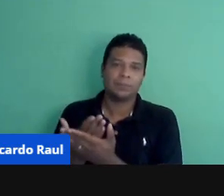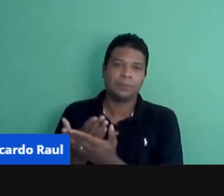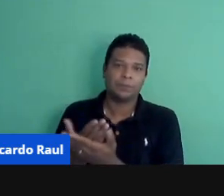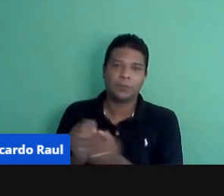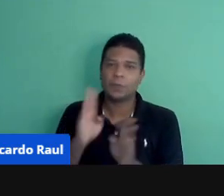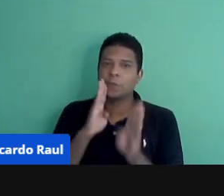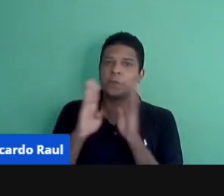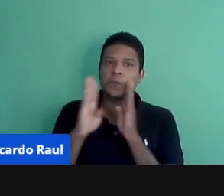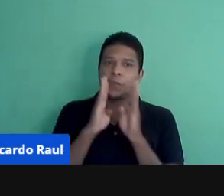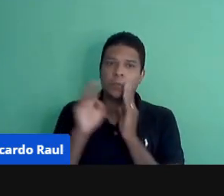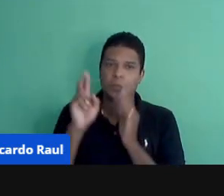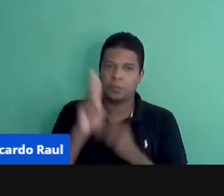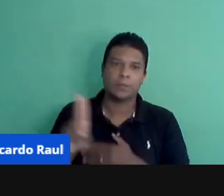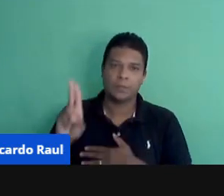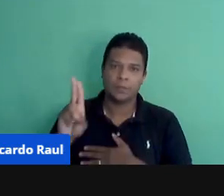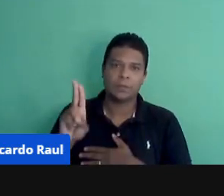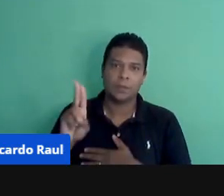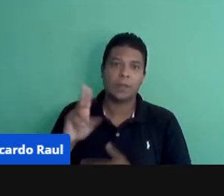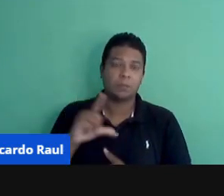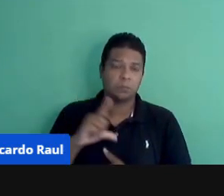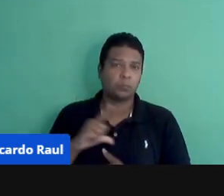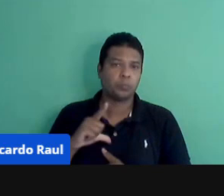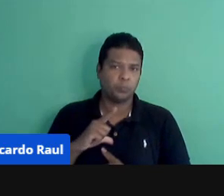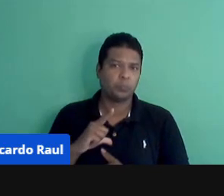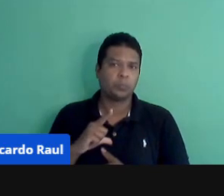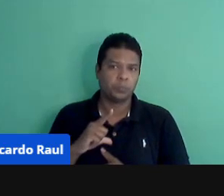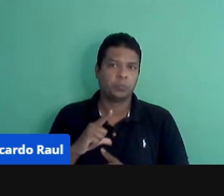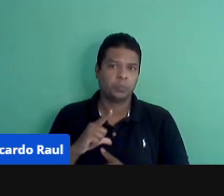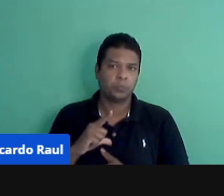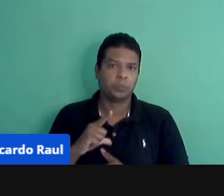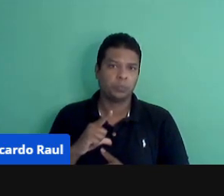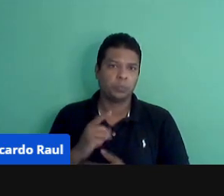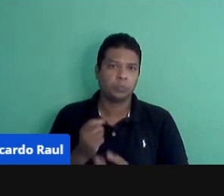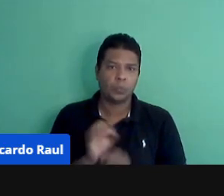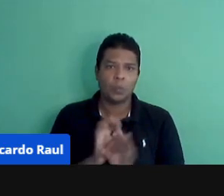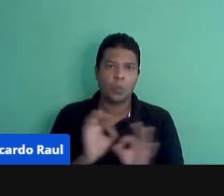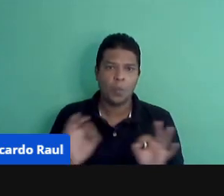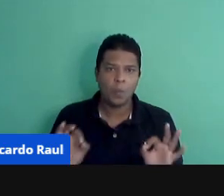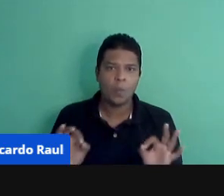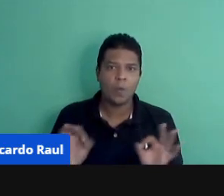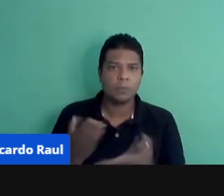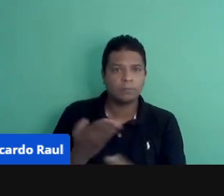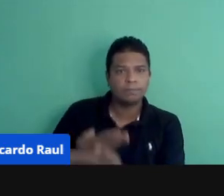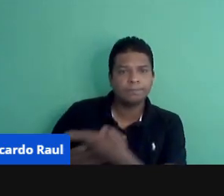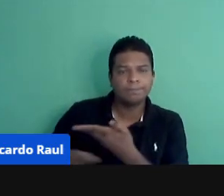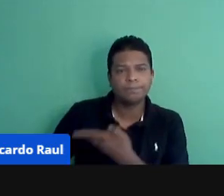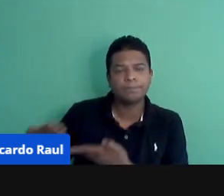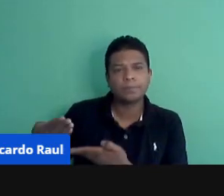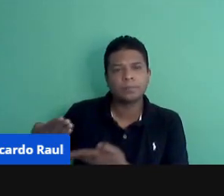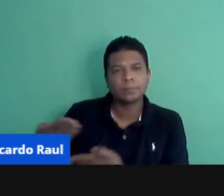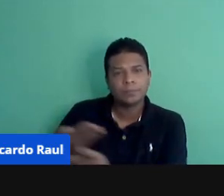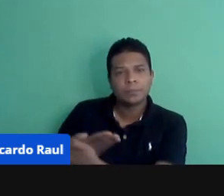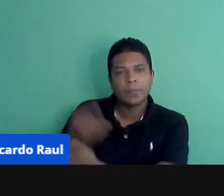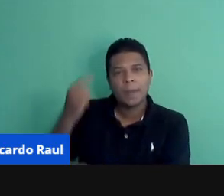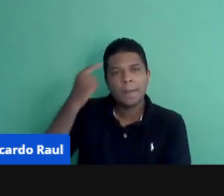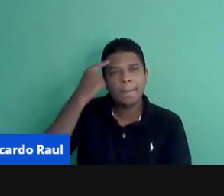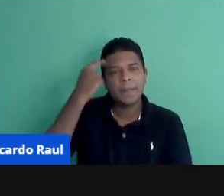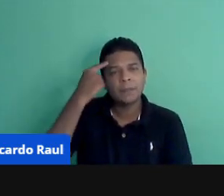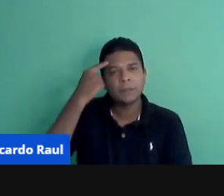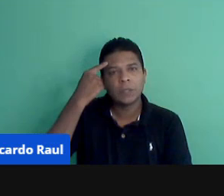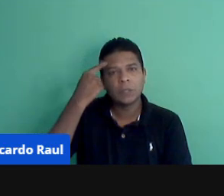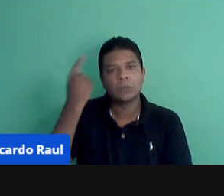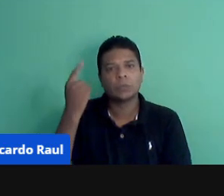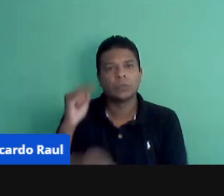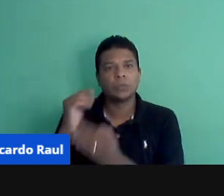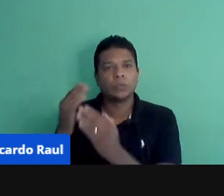Facebook. Né? Tem funcionado, mas nós, pensando na interação, nós pensamos em alguns tipos de aula onde esse